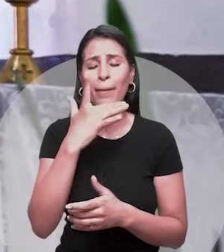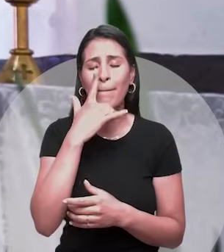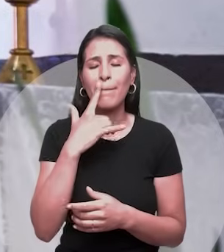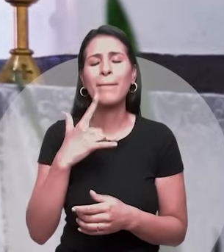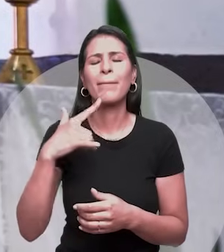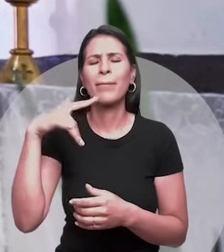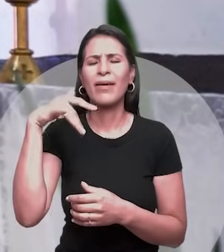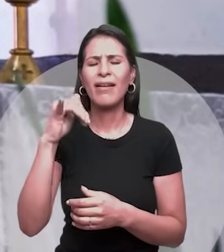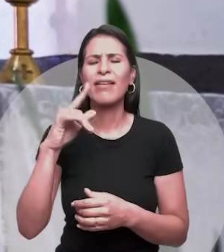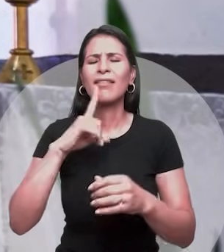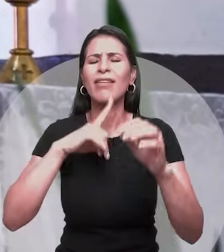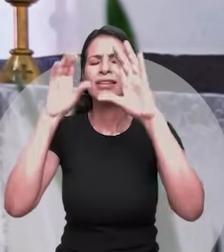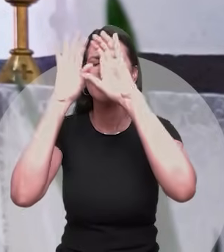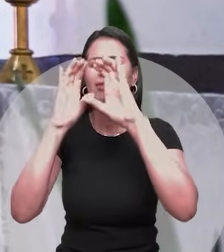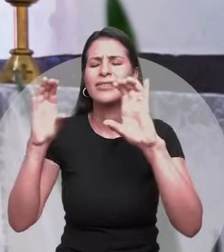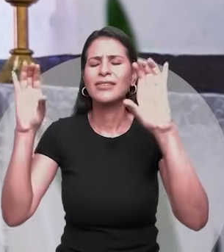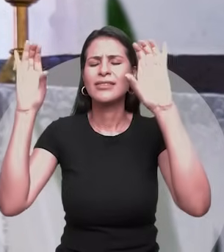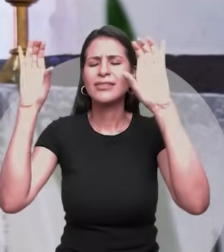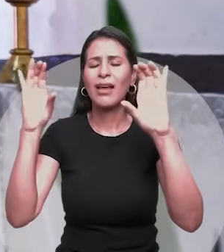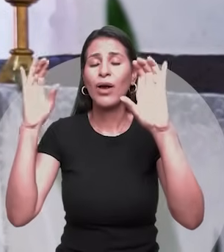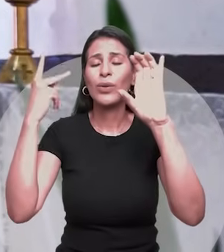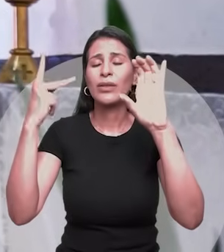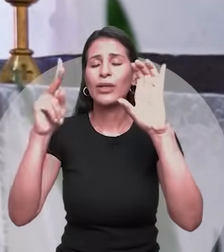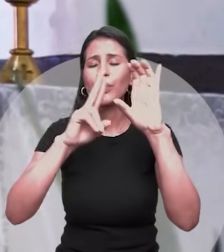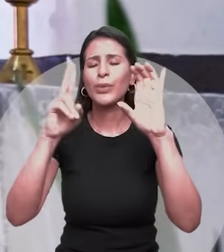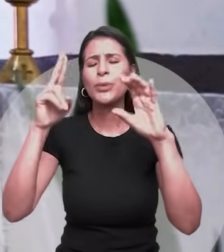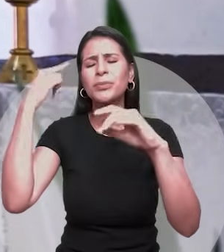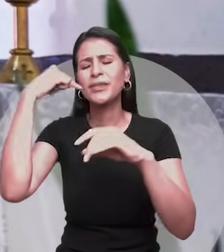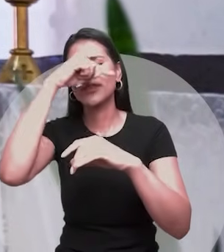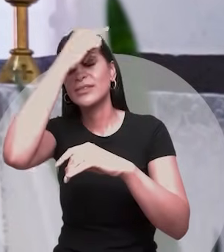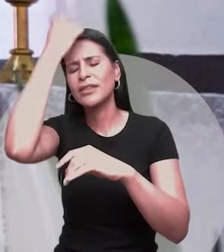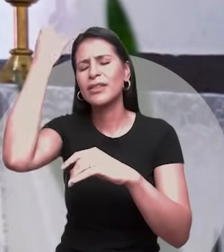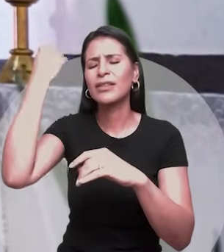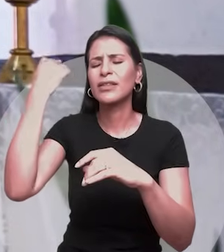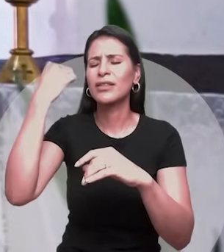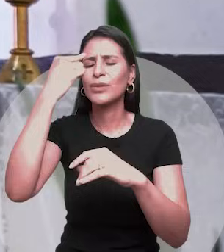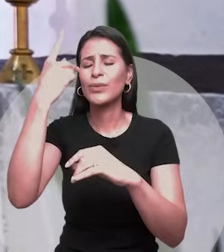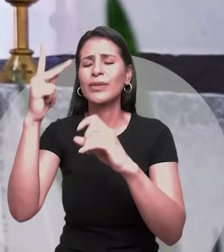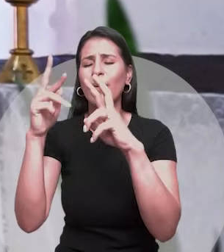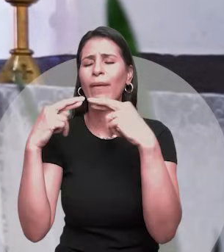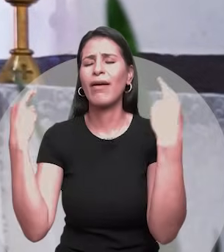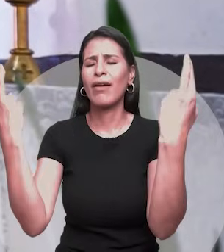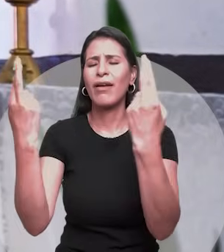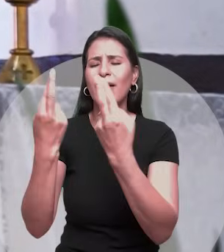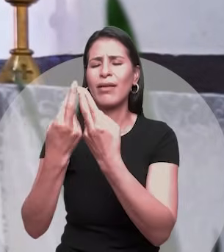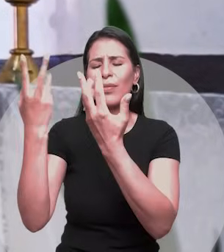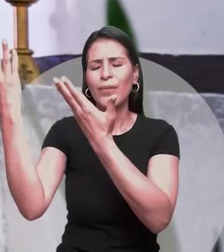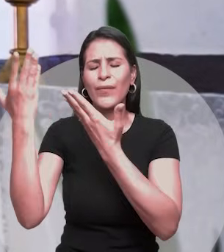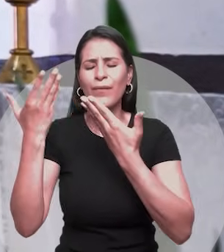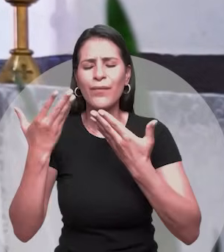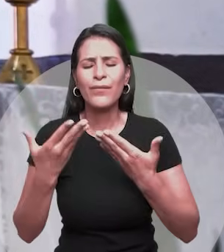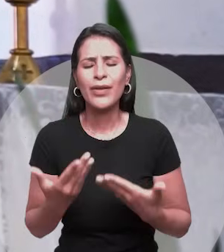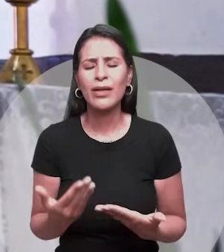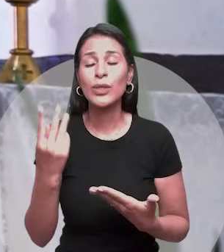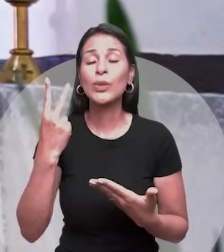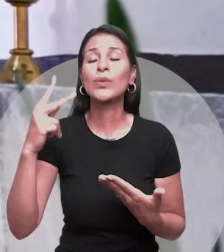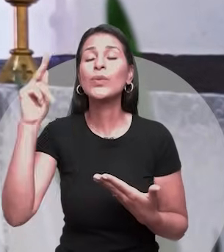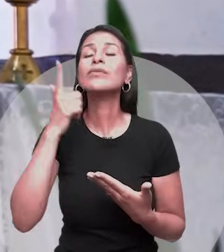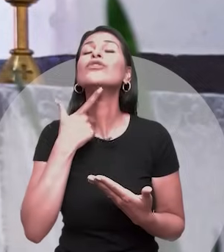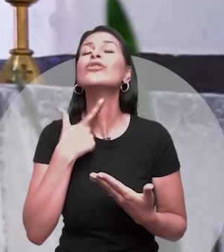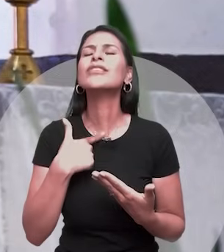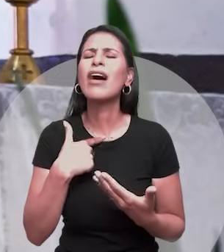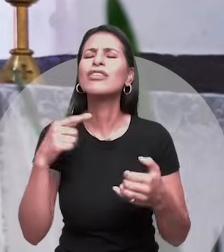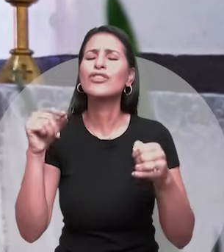Pai nosso que estás nos céus, santificado seja o Teu nome. Venha o Teu reino, seja feita a